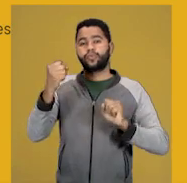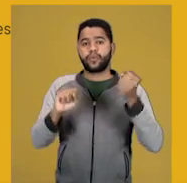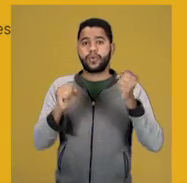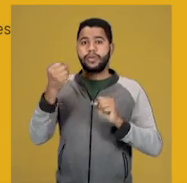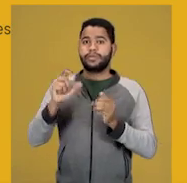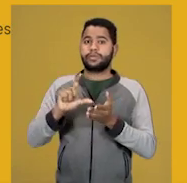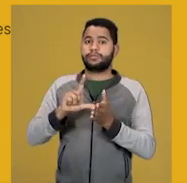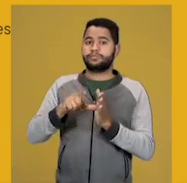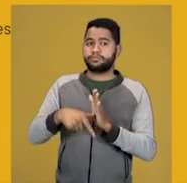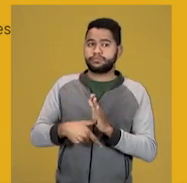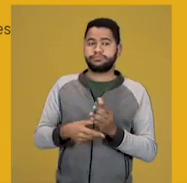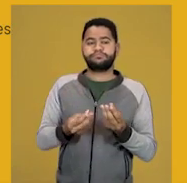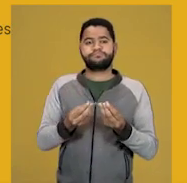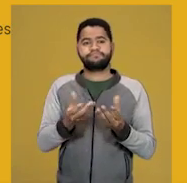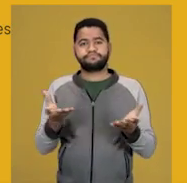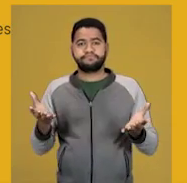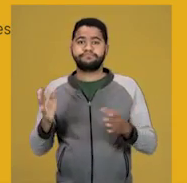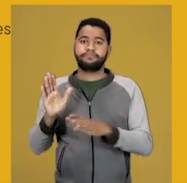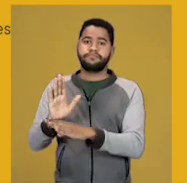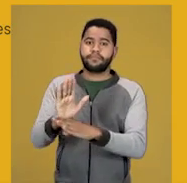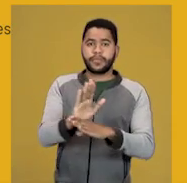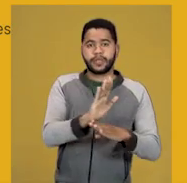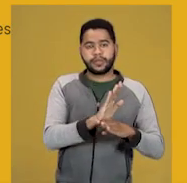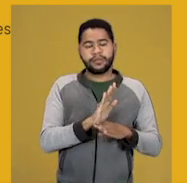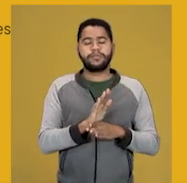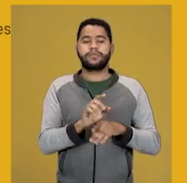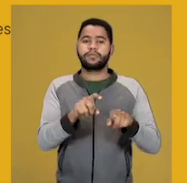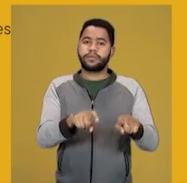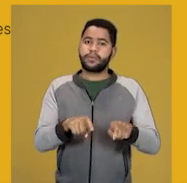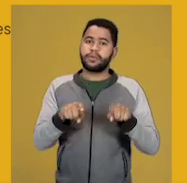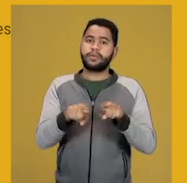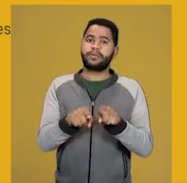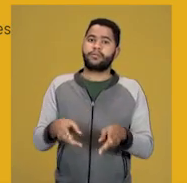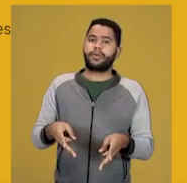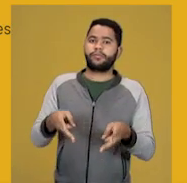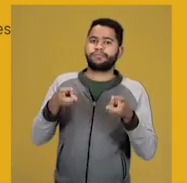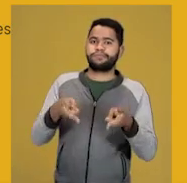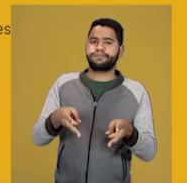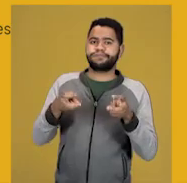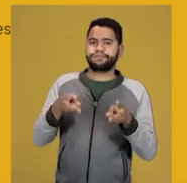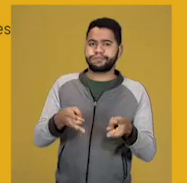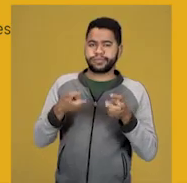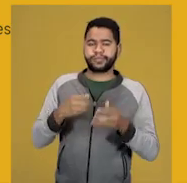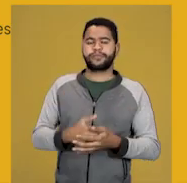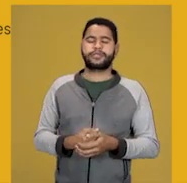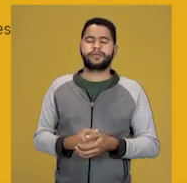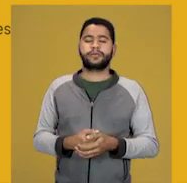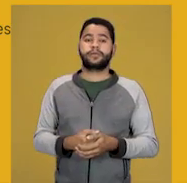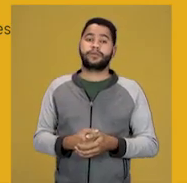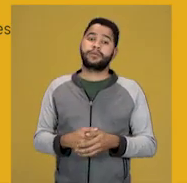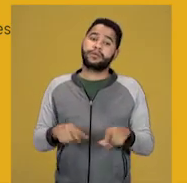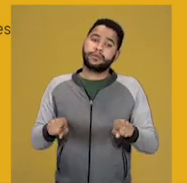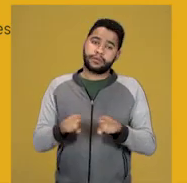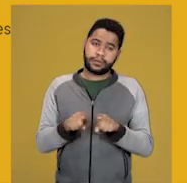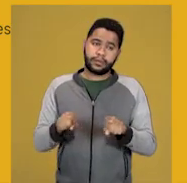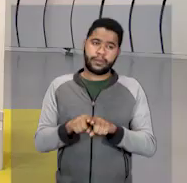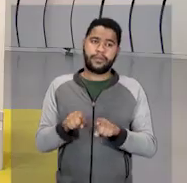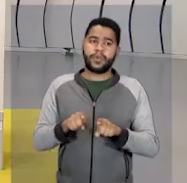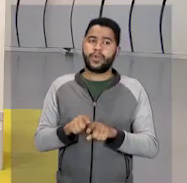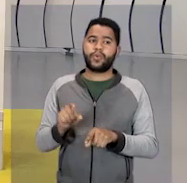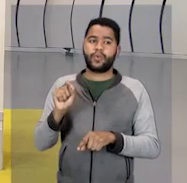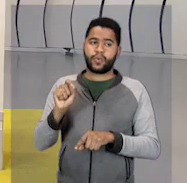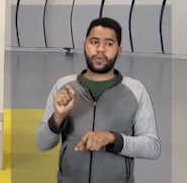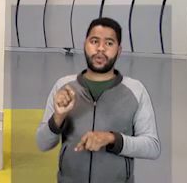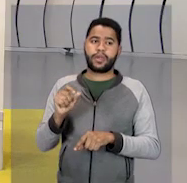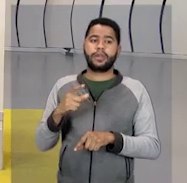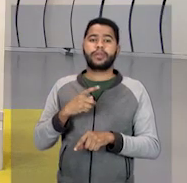trouxe benefícios para o campo e para o extrativismo, no caso lá. E claro, né, nós também,